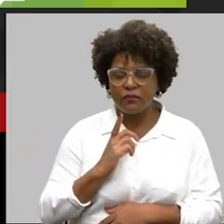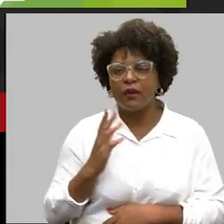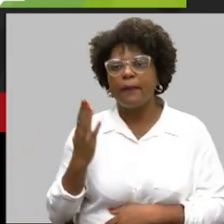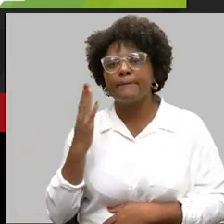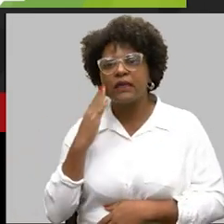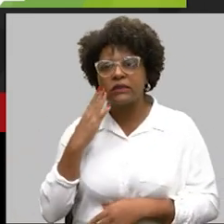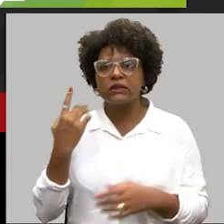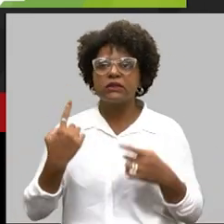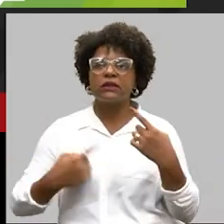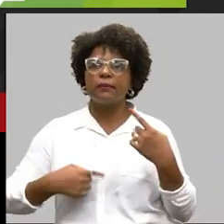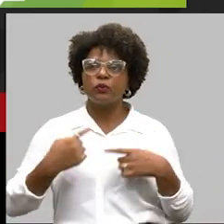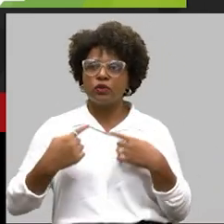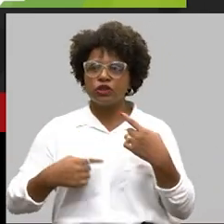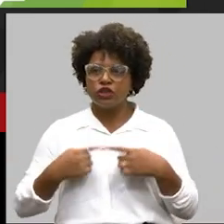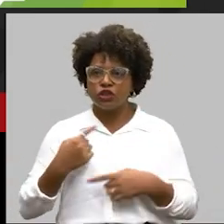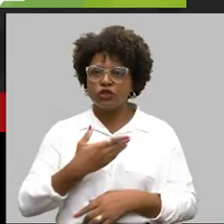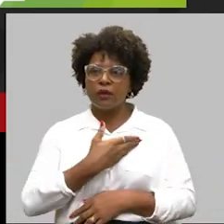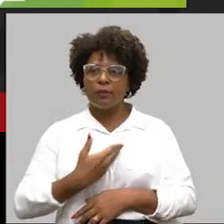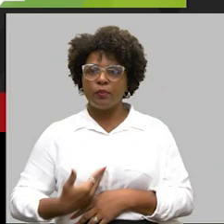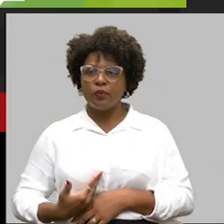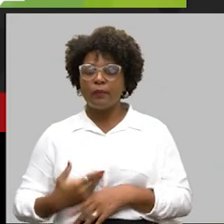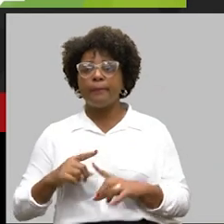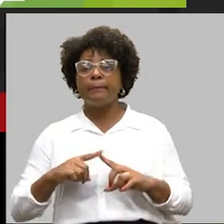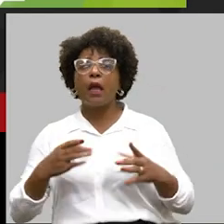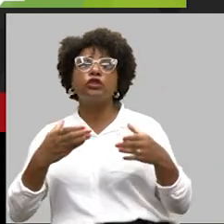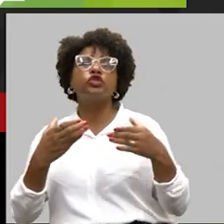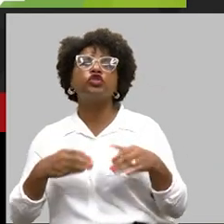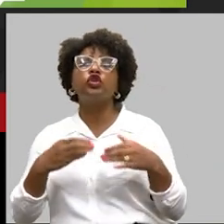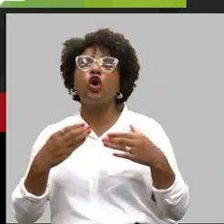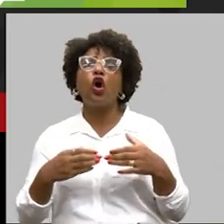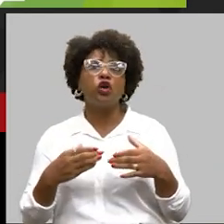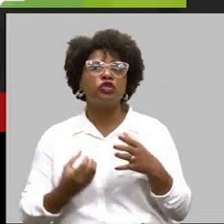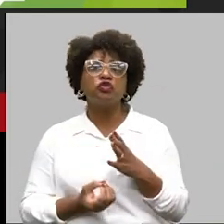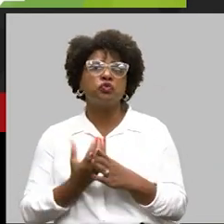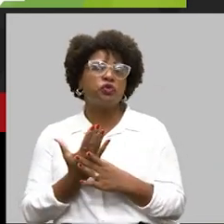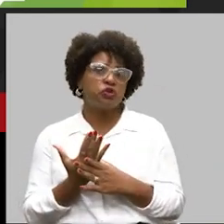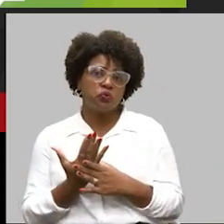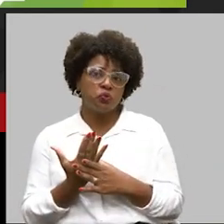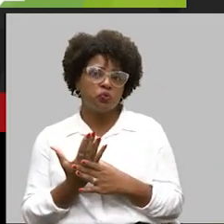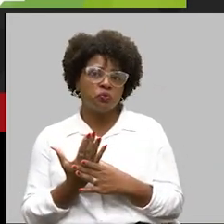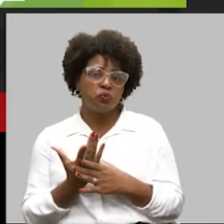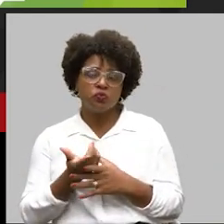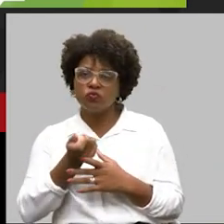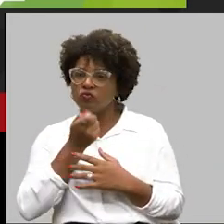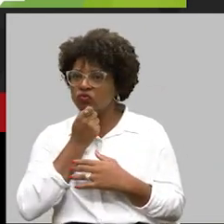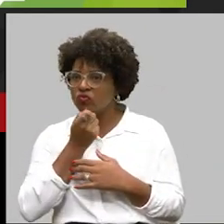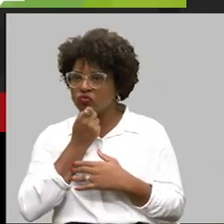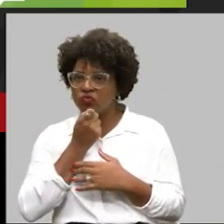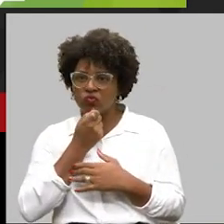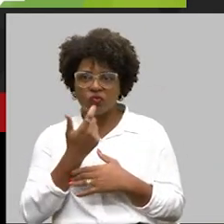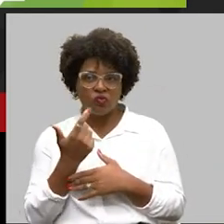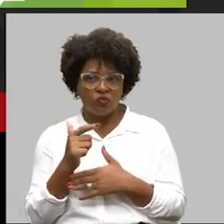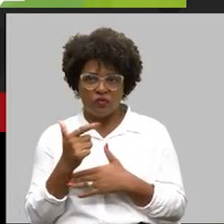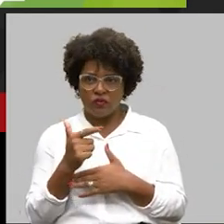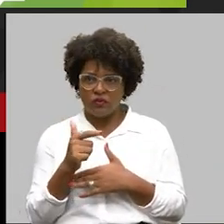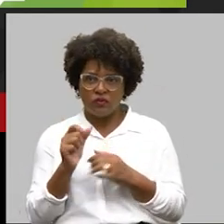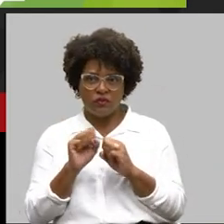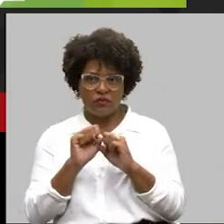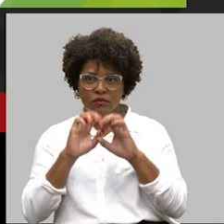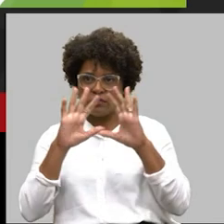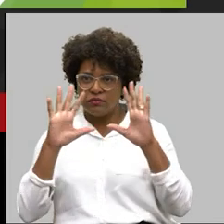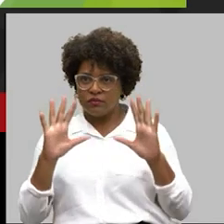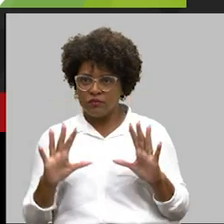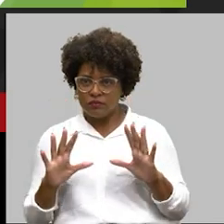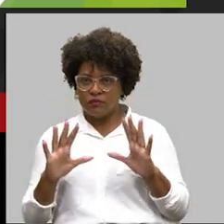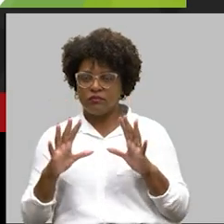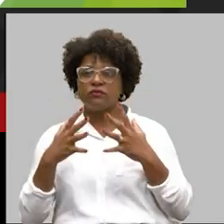políticas públicas Mas de onde ela nasceu a ainda tem ainda existe muitas dúvidas